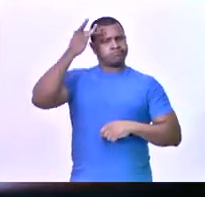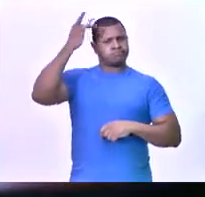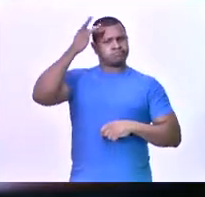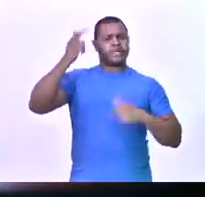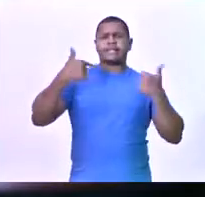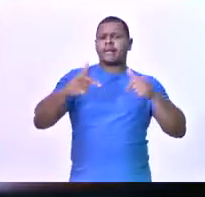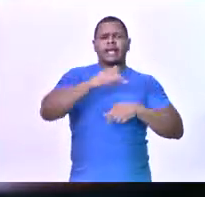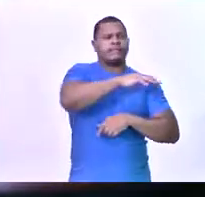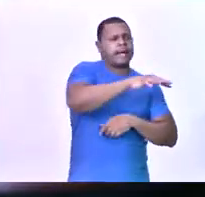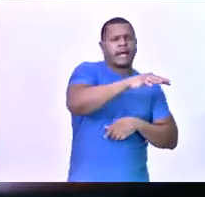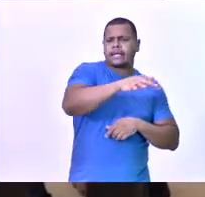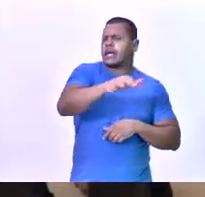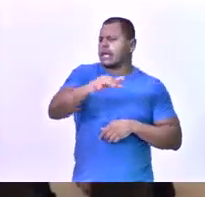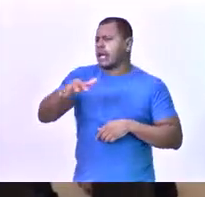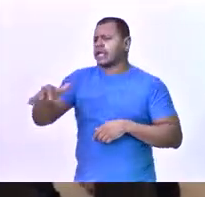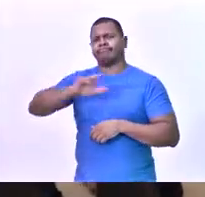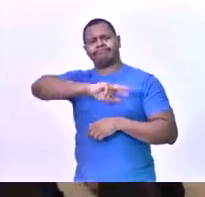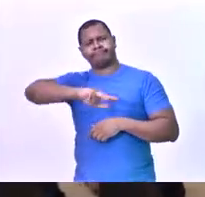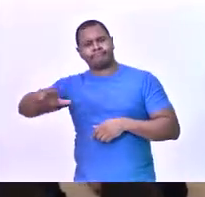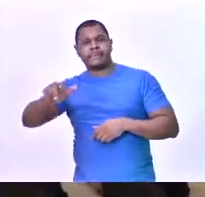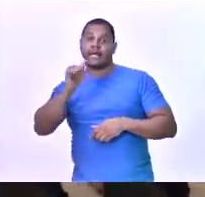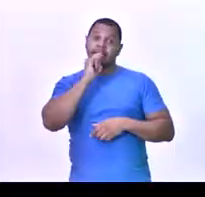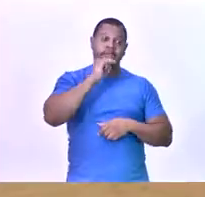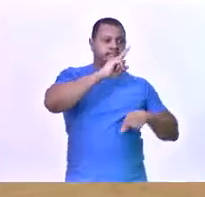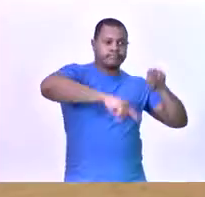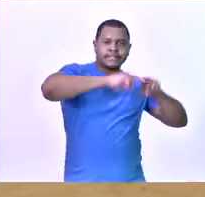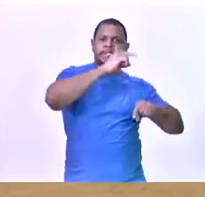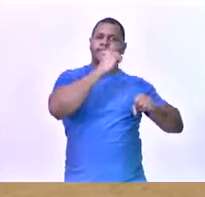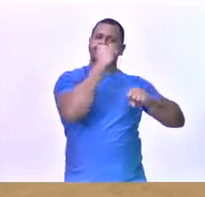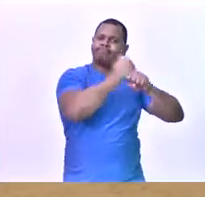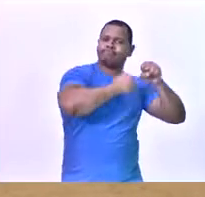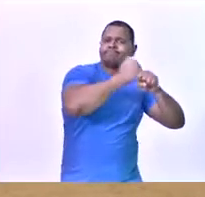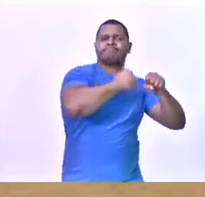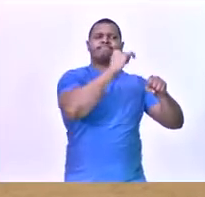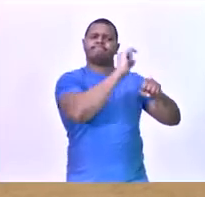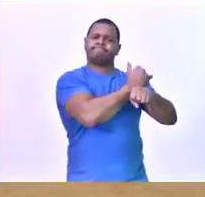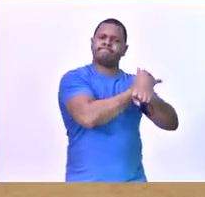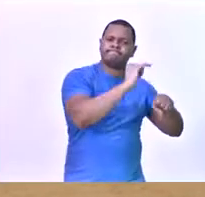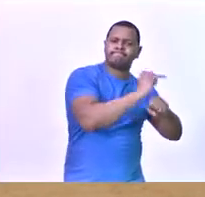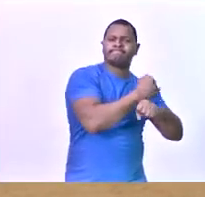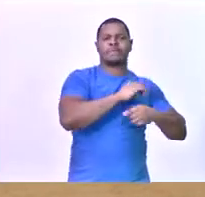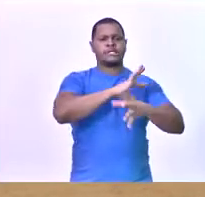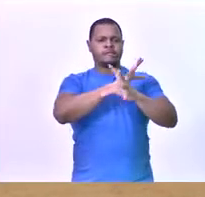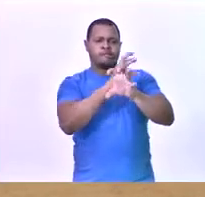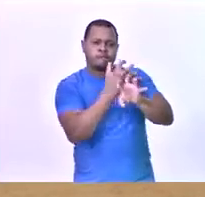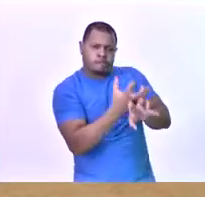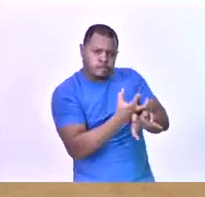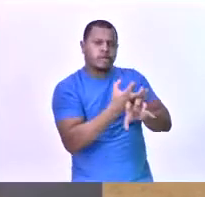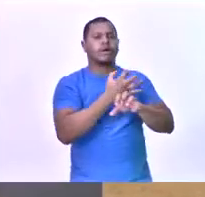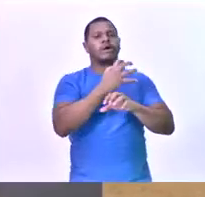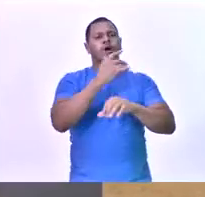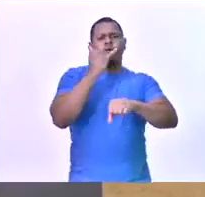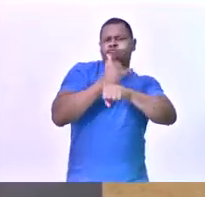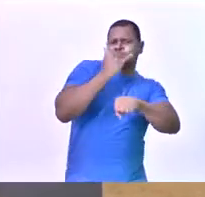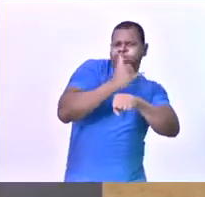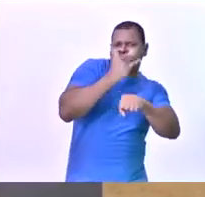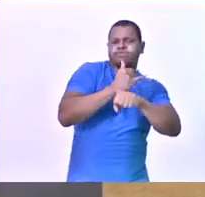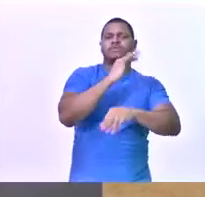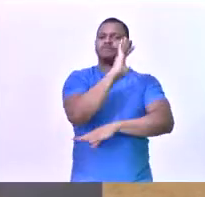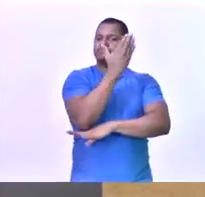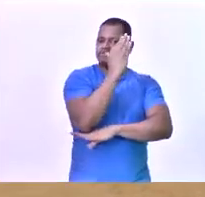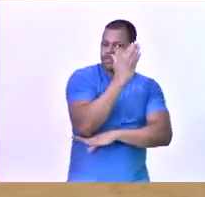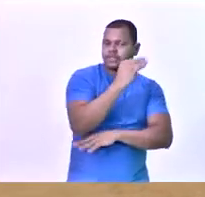profissionais capazes de atuar em diferentes áreas, como a de materiais e técnicas de construção, estruturas